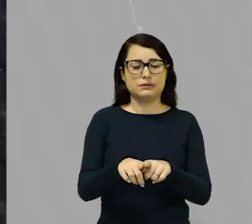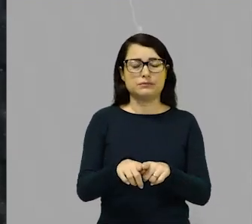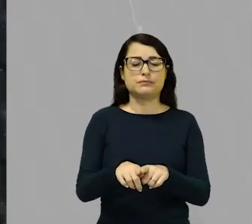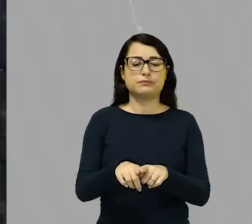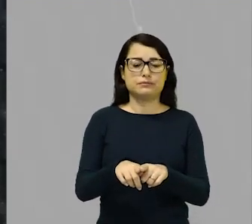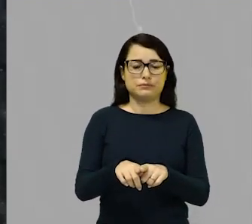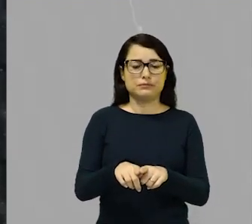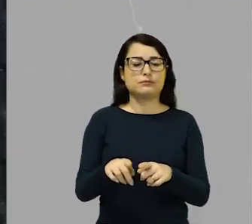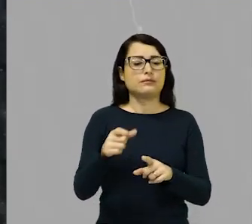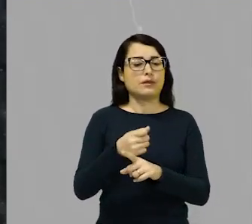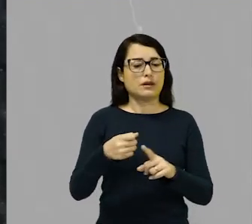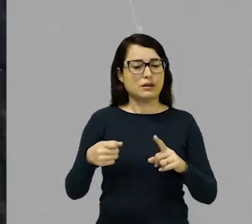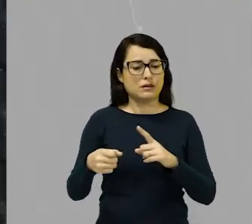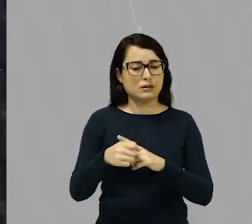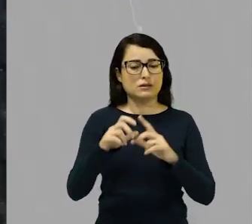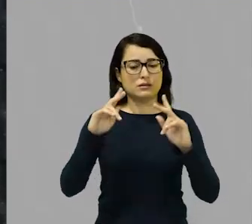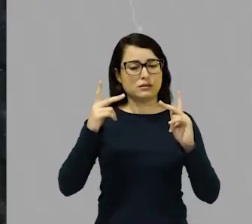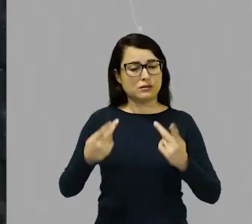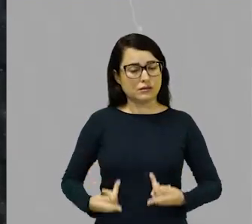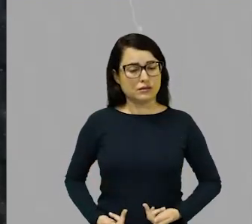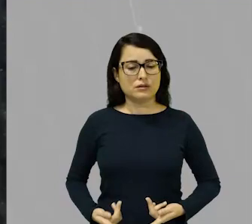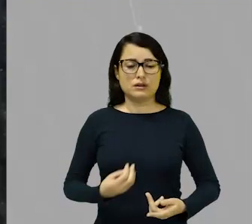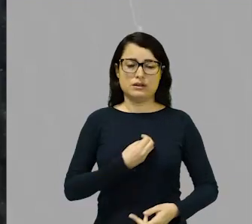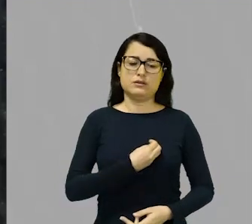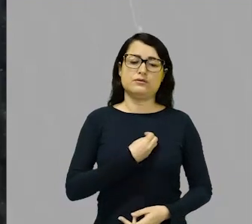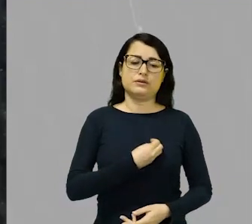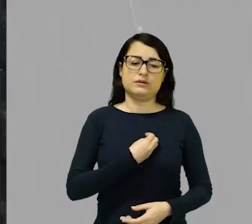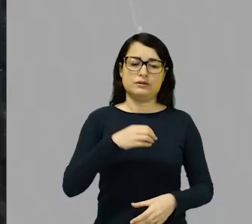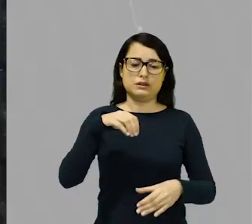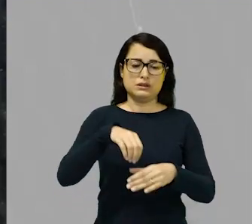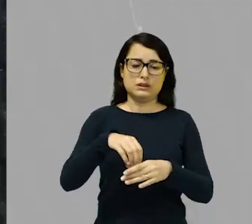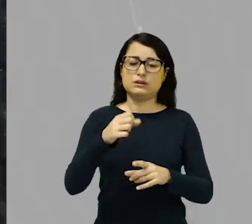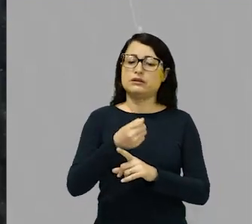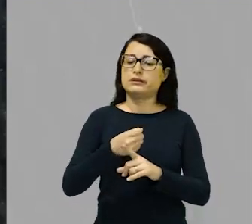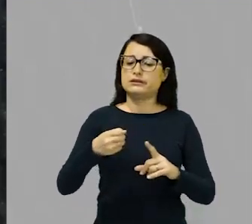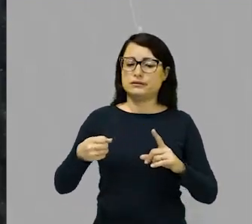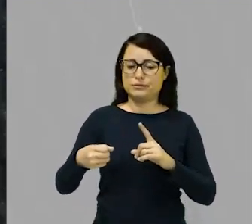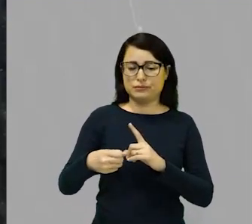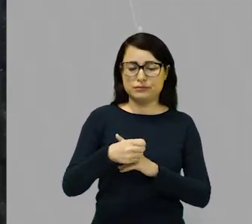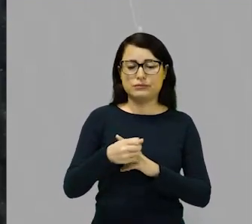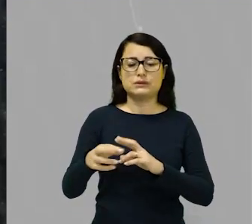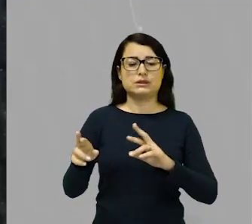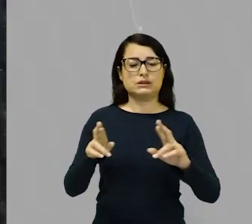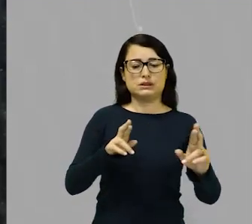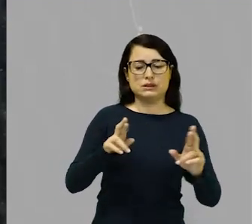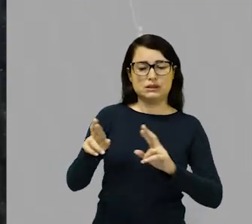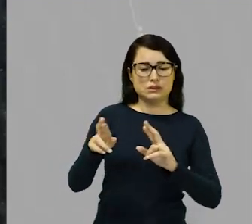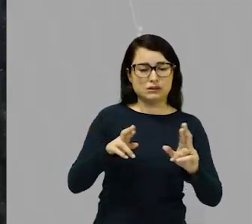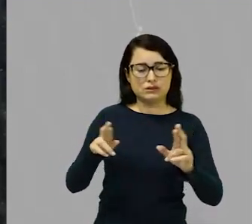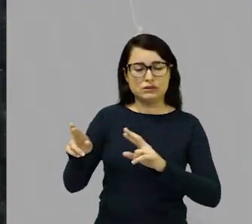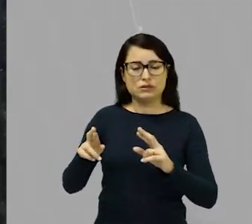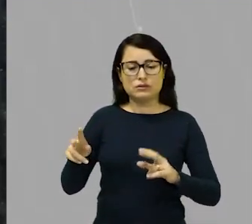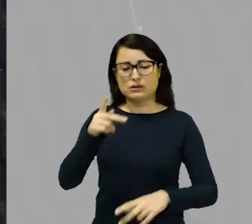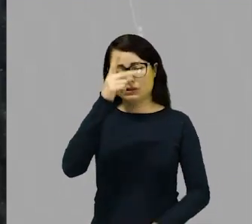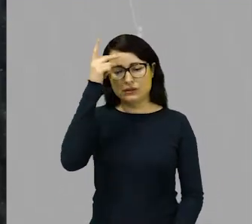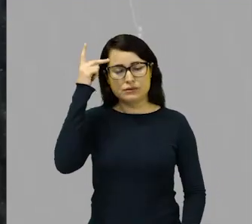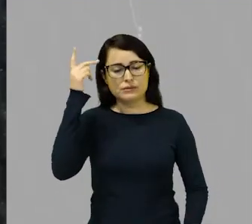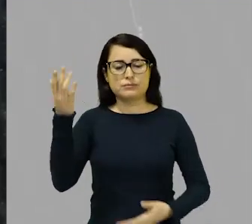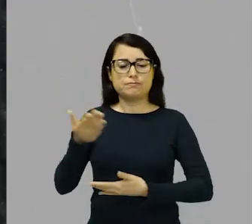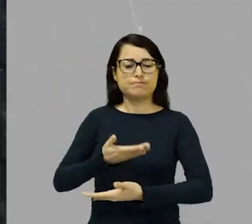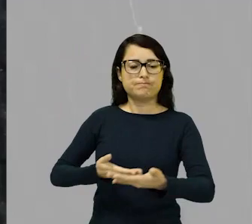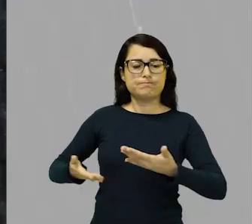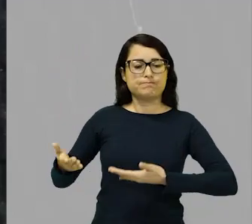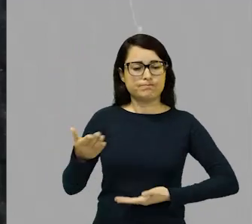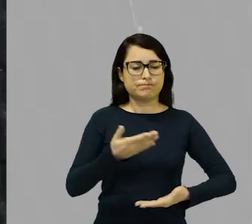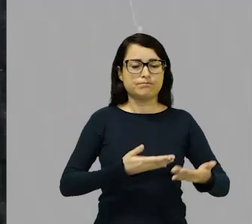E socialmente somos seres humanos porque a gente vive em sociedade. A gente se relaciona com as pessoas, a gente interage. E